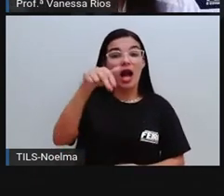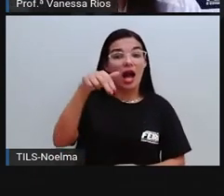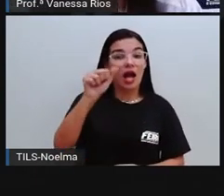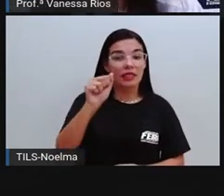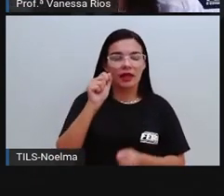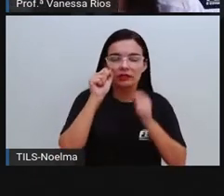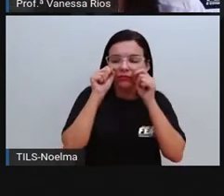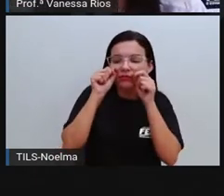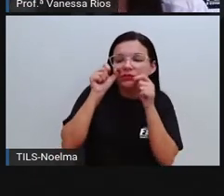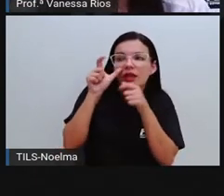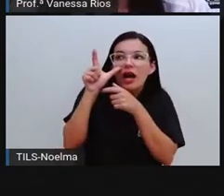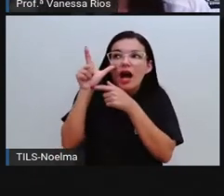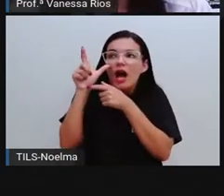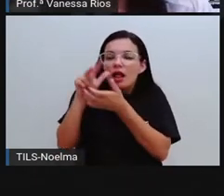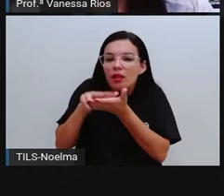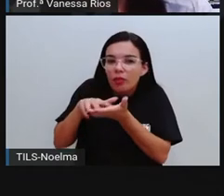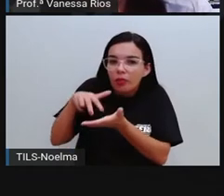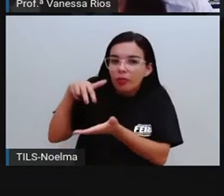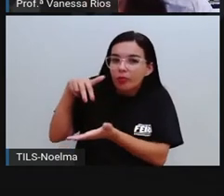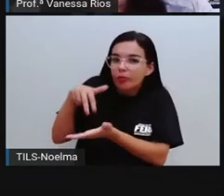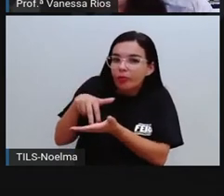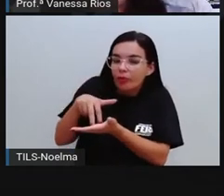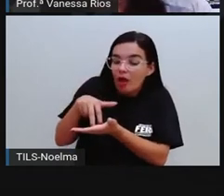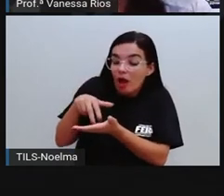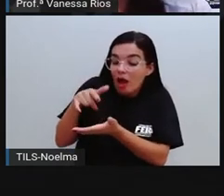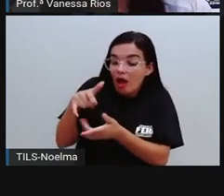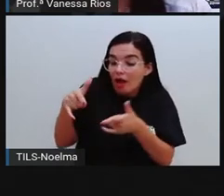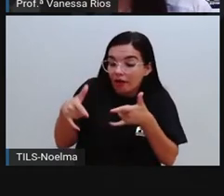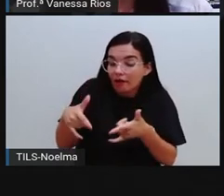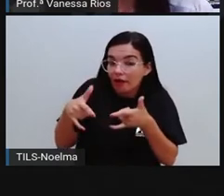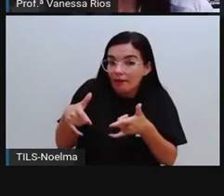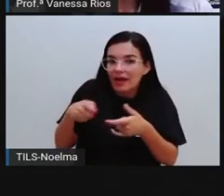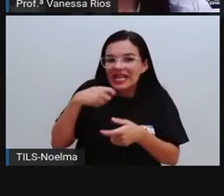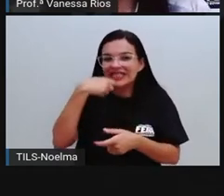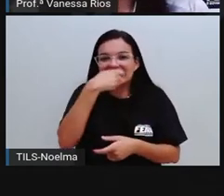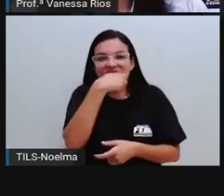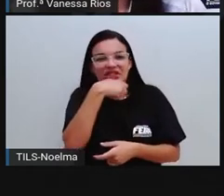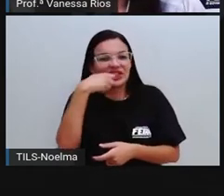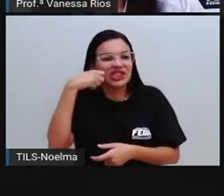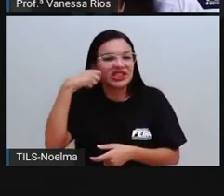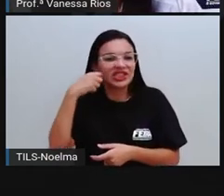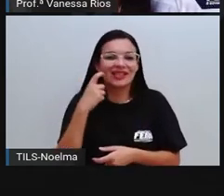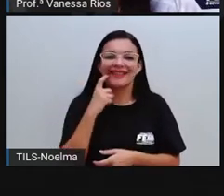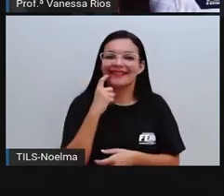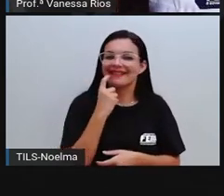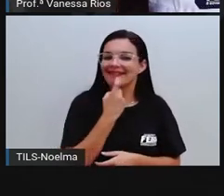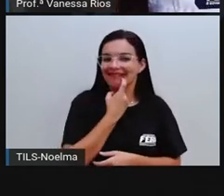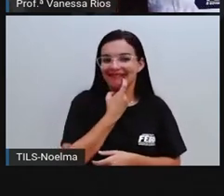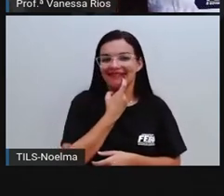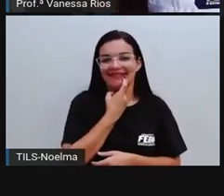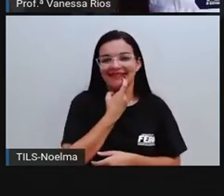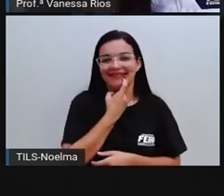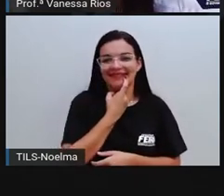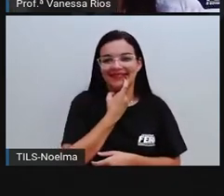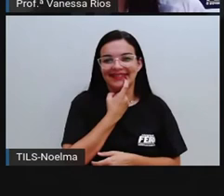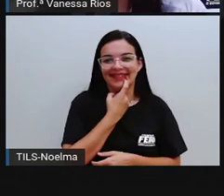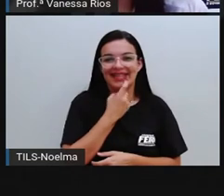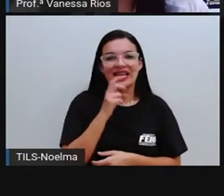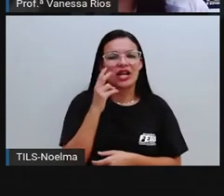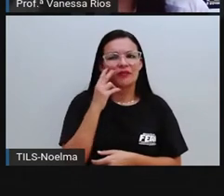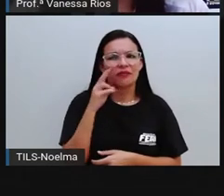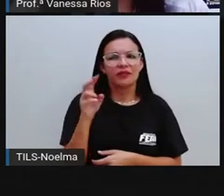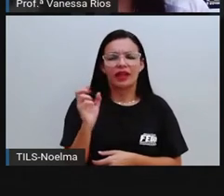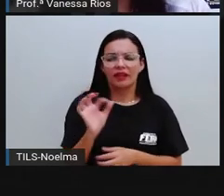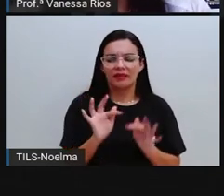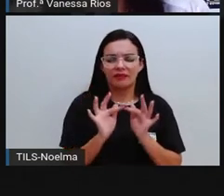Ana acordou, levantou da cama e escovou os dentes. Aí, nessa